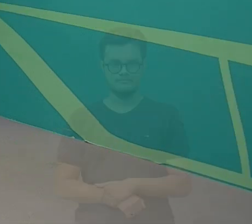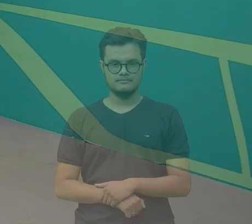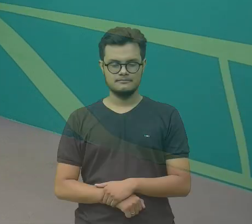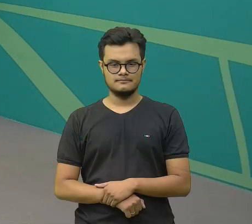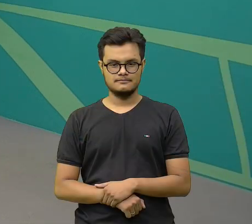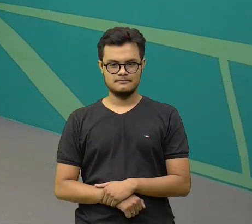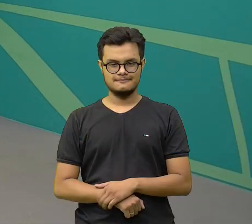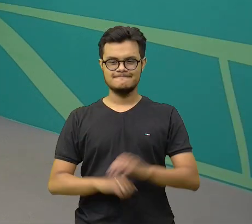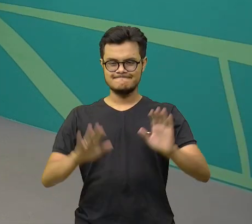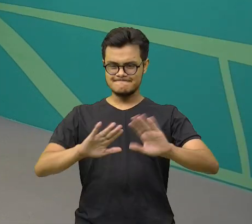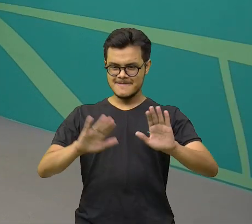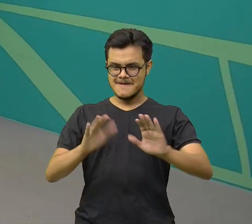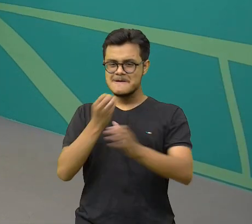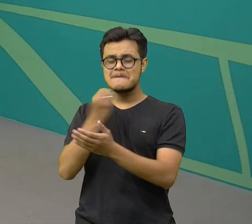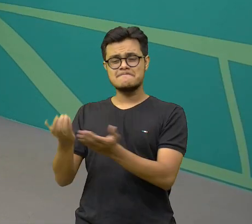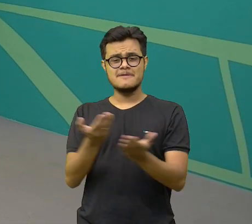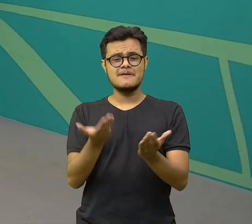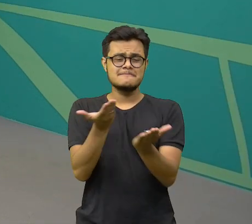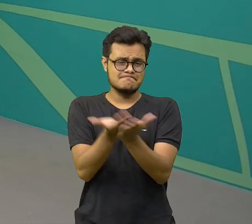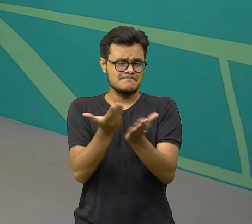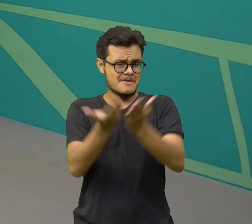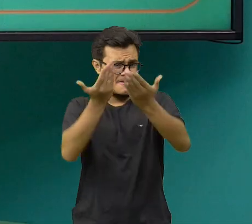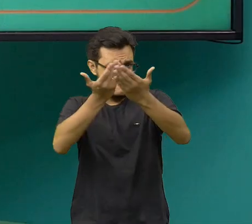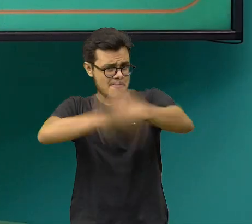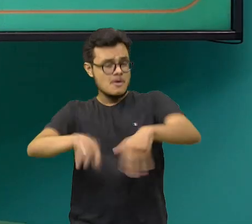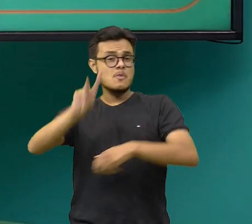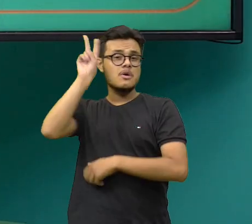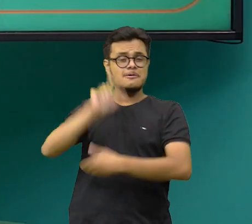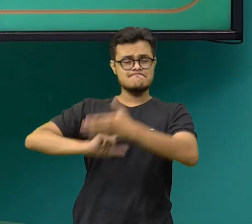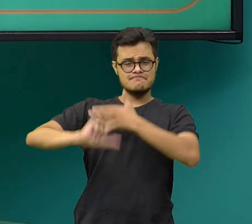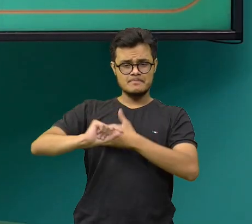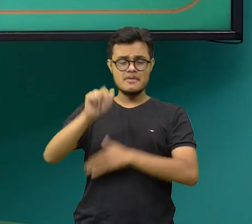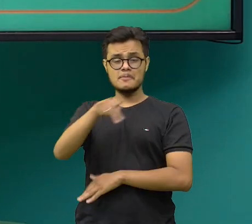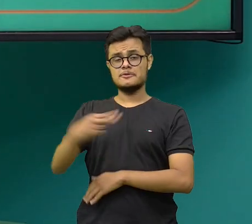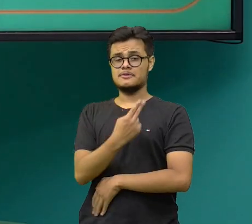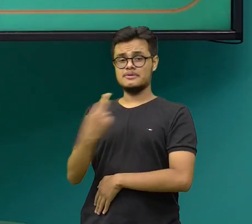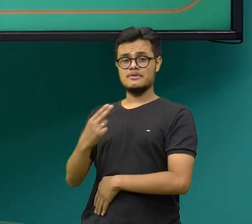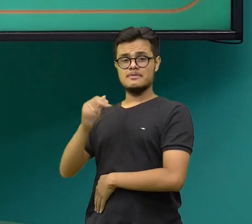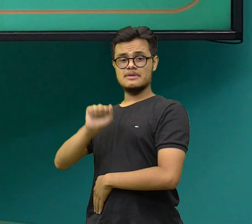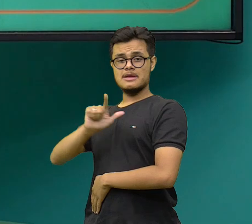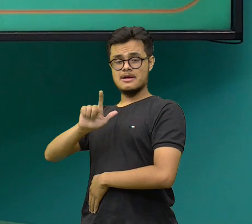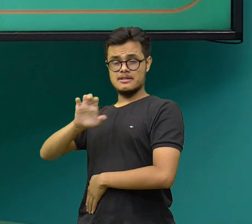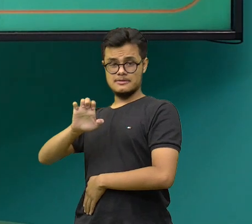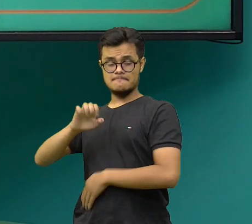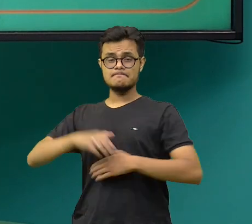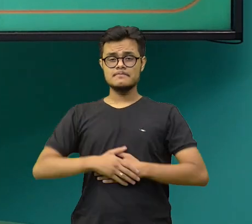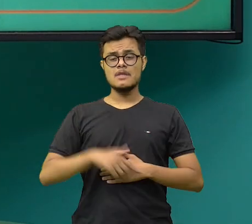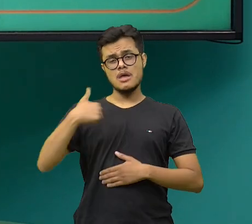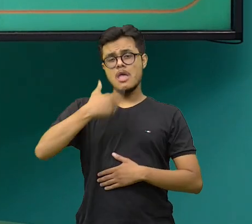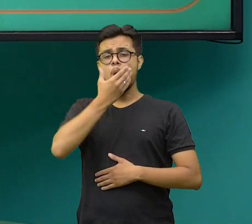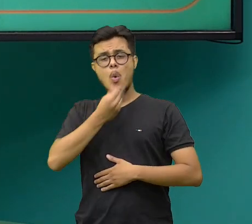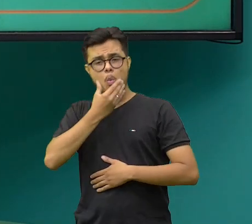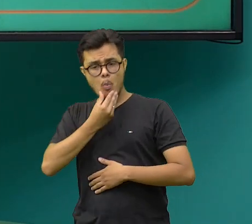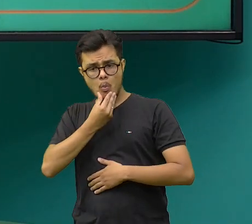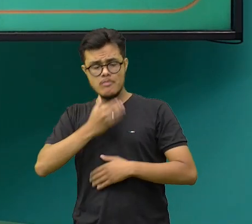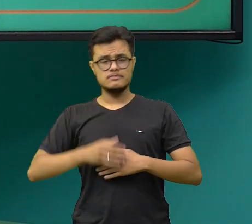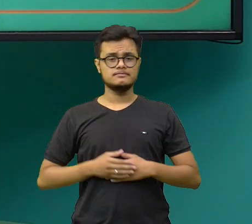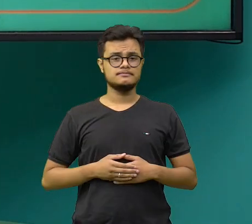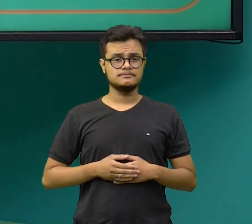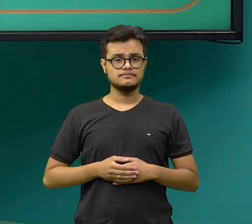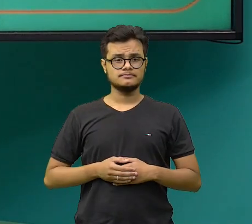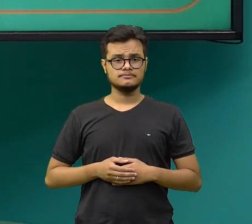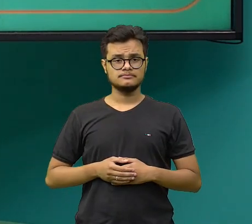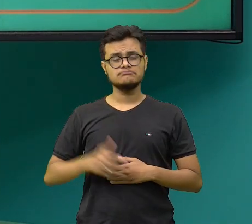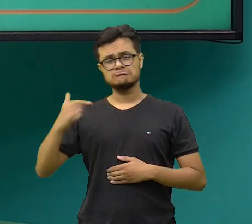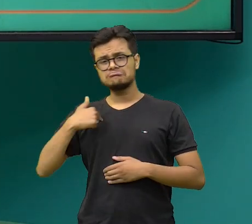Olá, seja bem-vindo ao Preveste UEA. Eu sou o professor Alê, sou do sexo masculino,